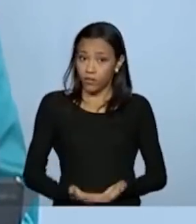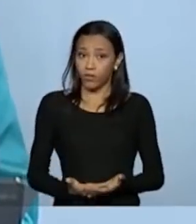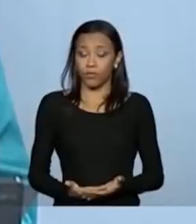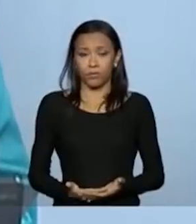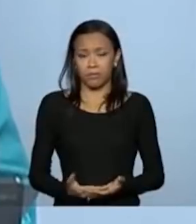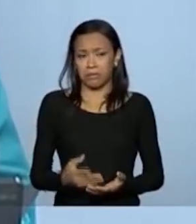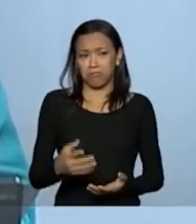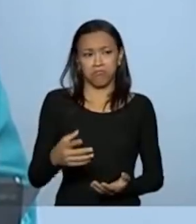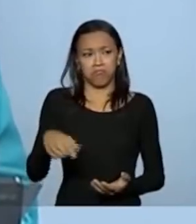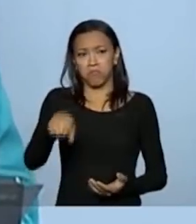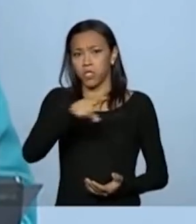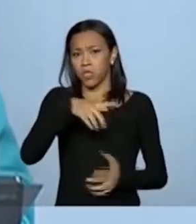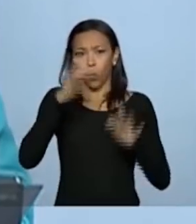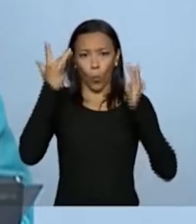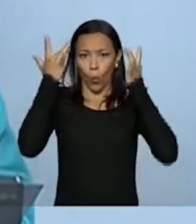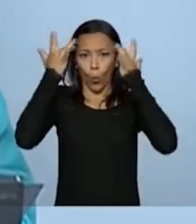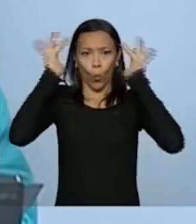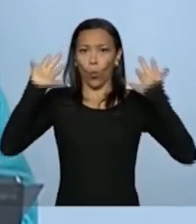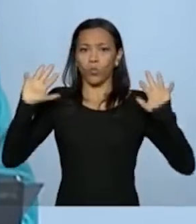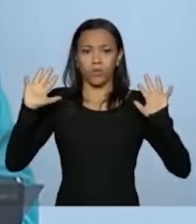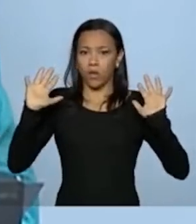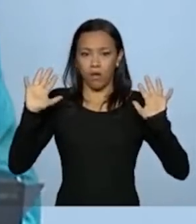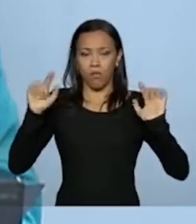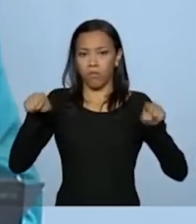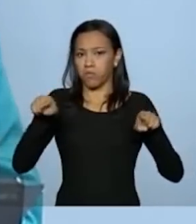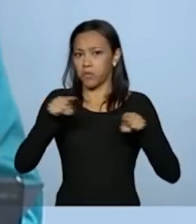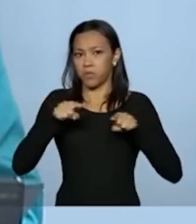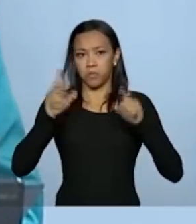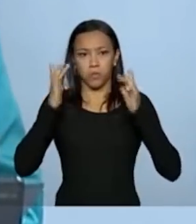aqui saiba, mas